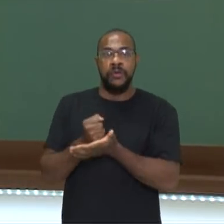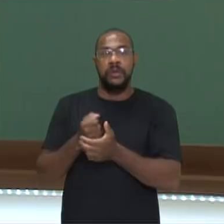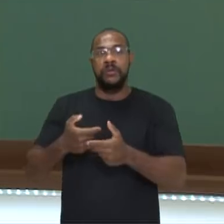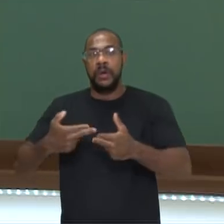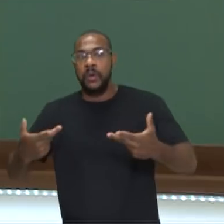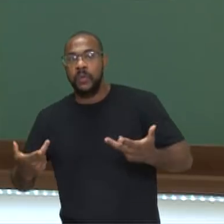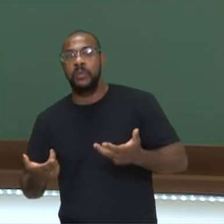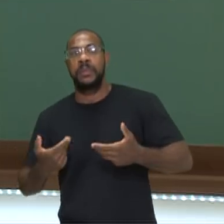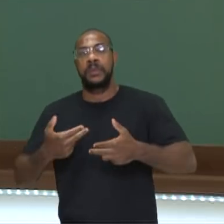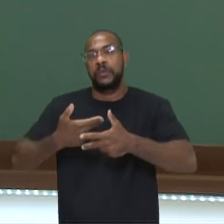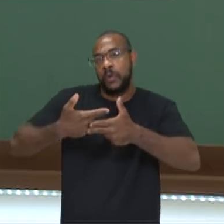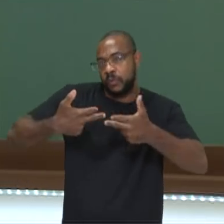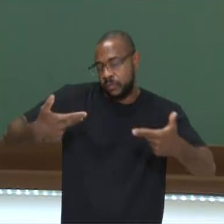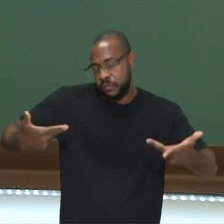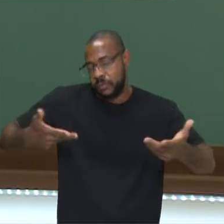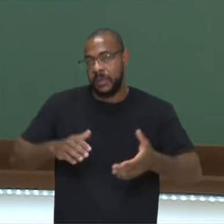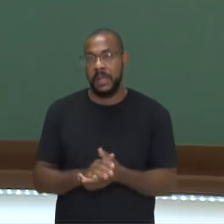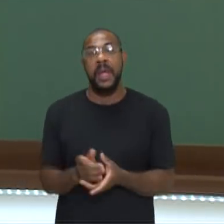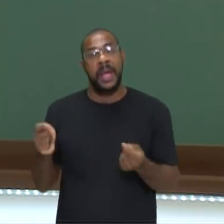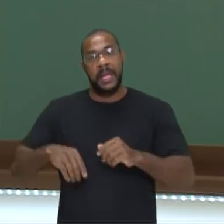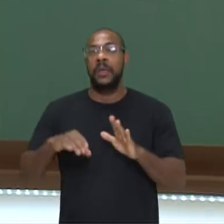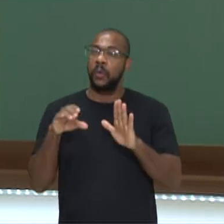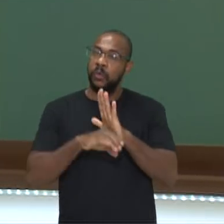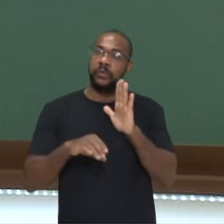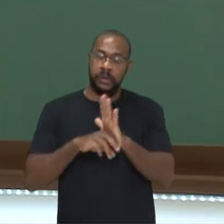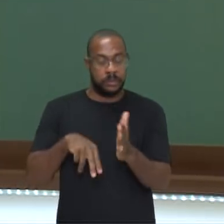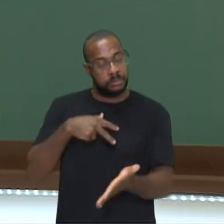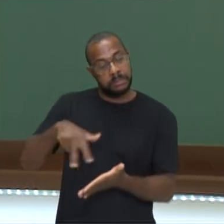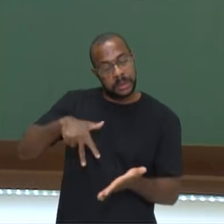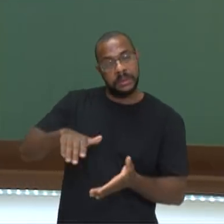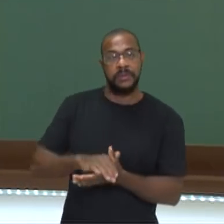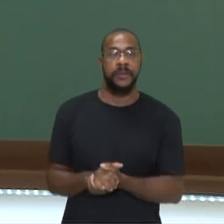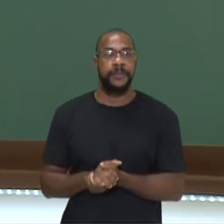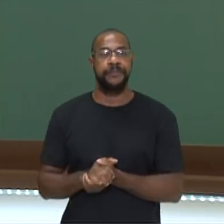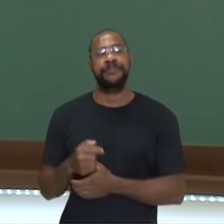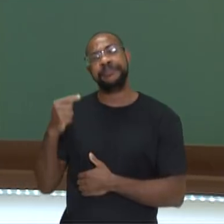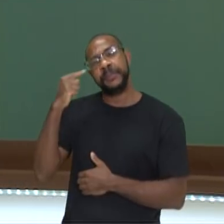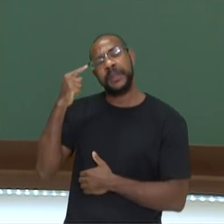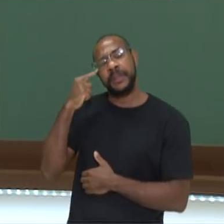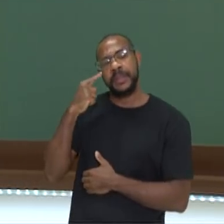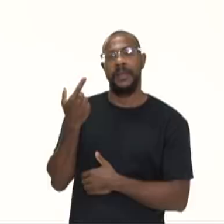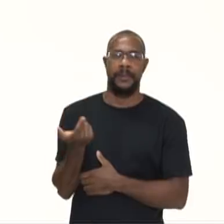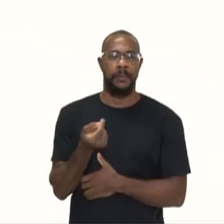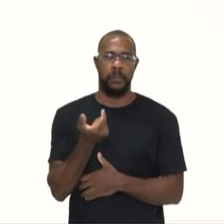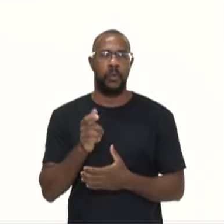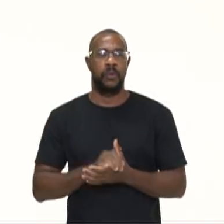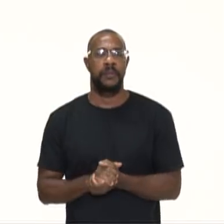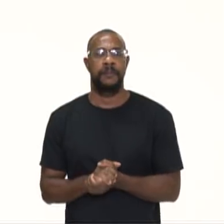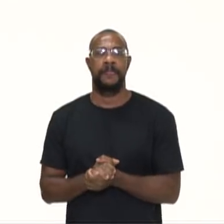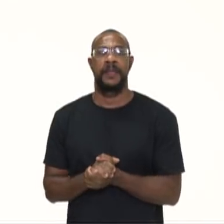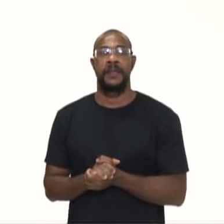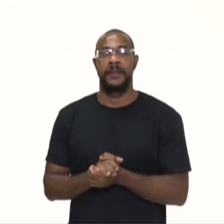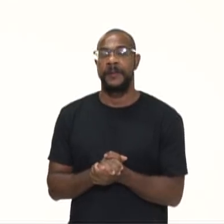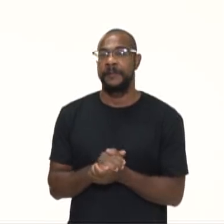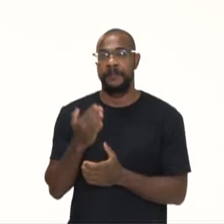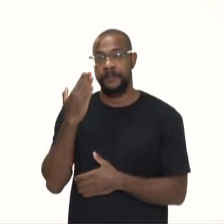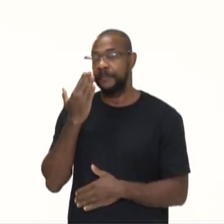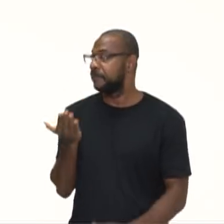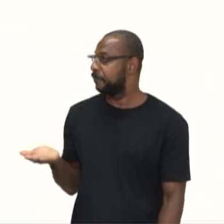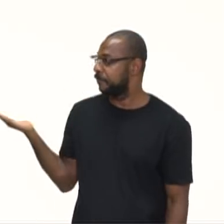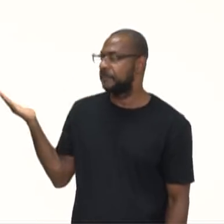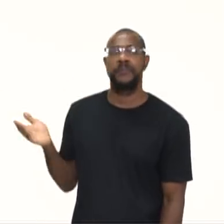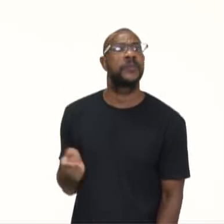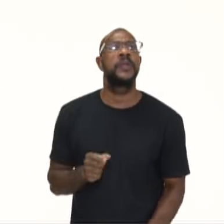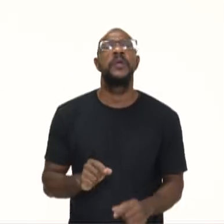a definição que nós podemos dar da dança. Vamos pensar mais um pouquinho? Vamos pensar junto.